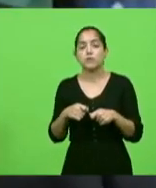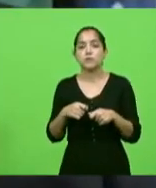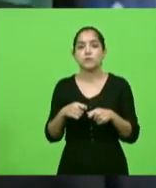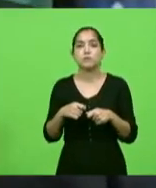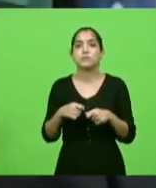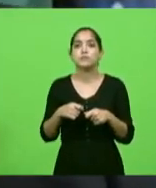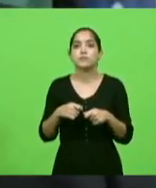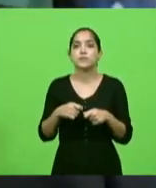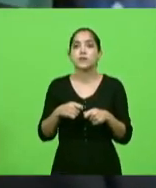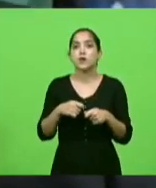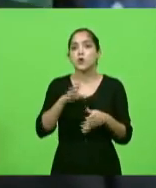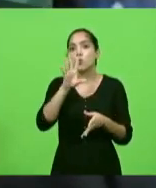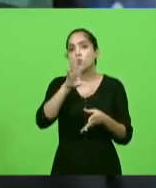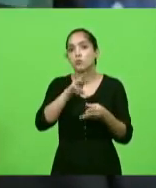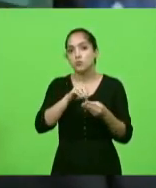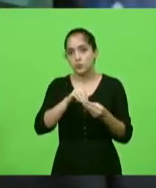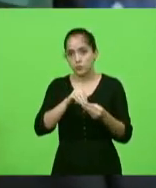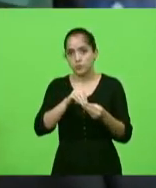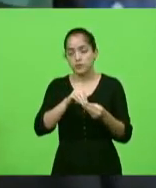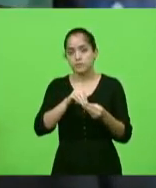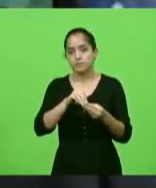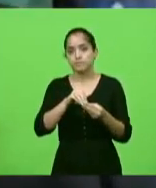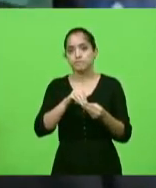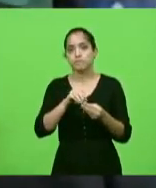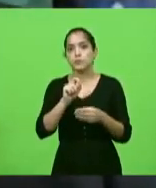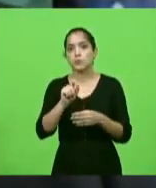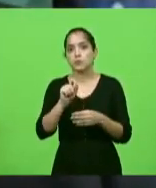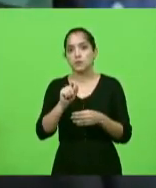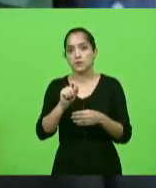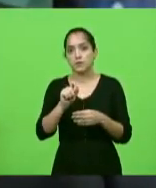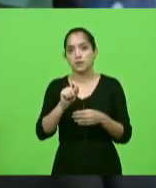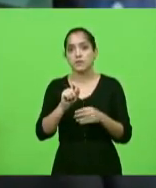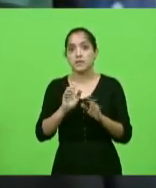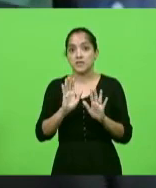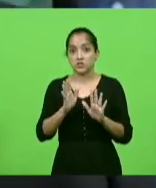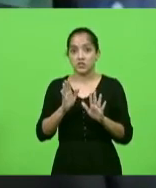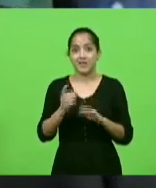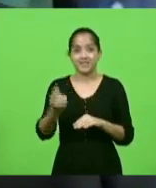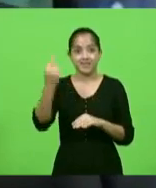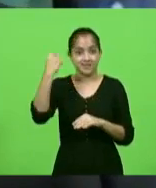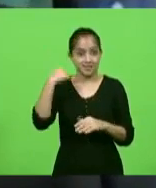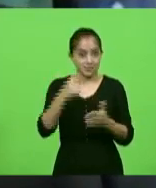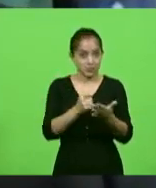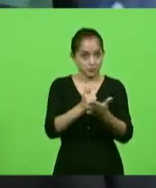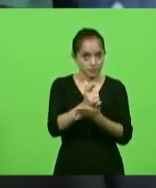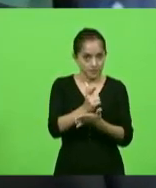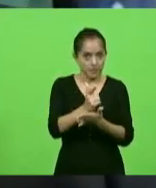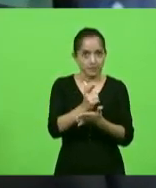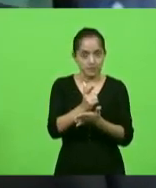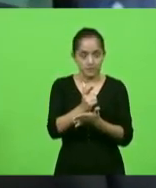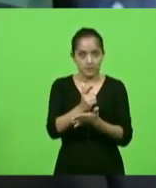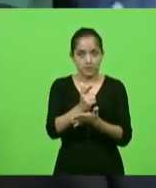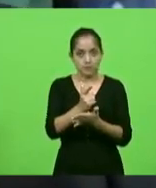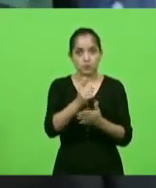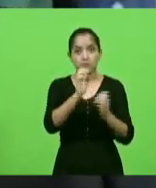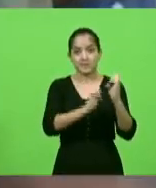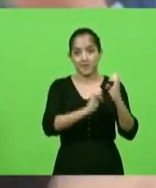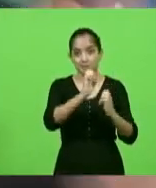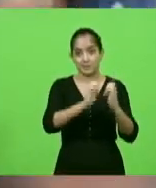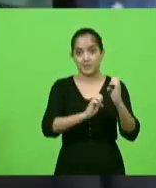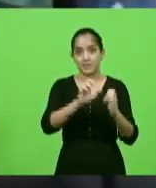é possível concluir sem sombra de dúvidas que já na época do pagamento realizado em favor da empresa